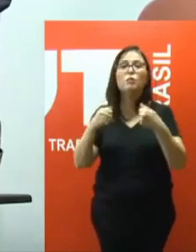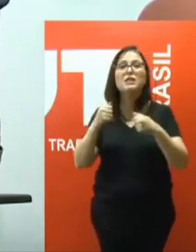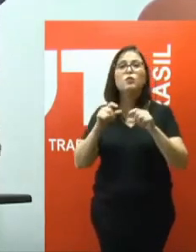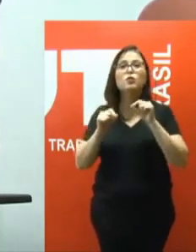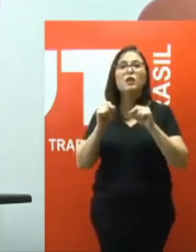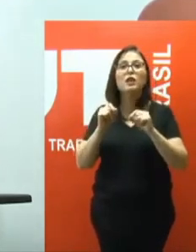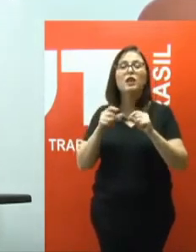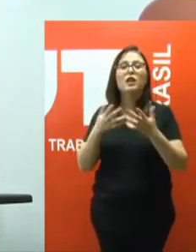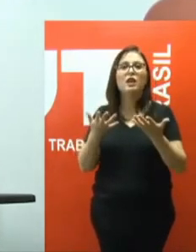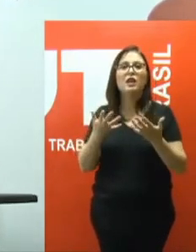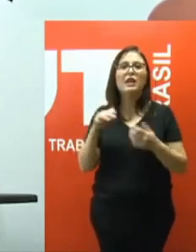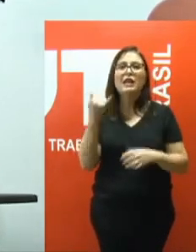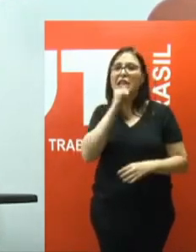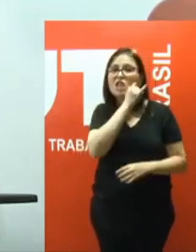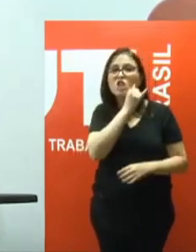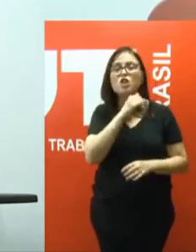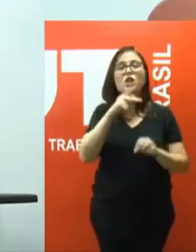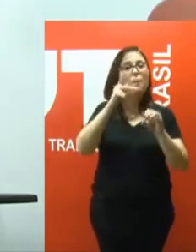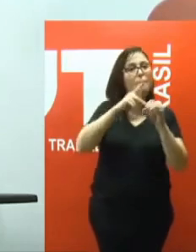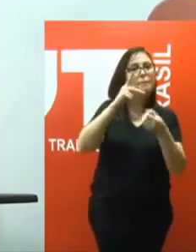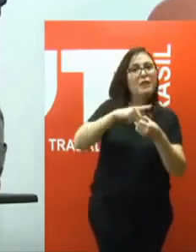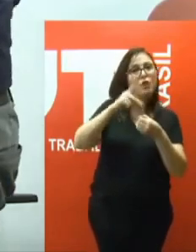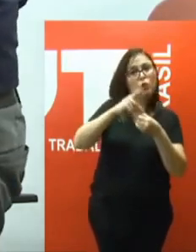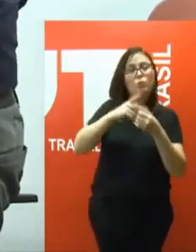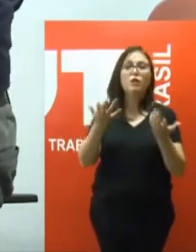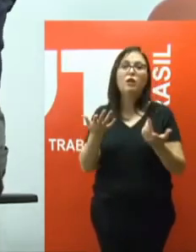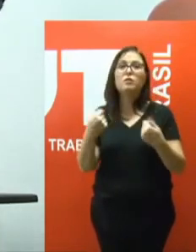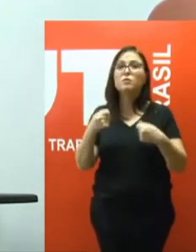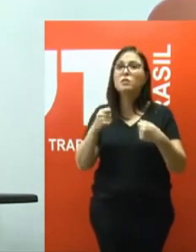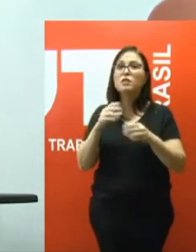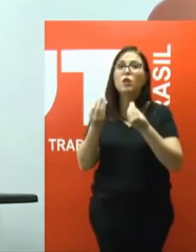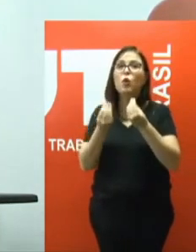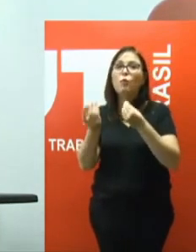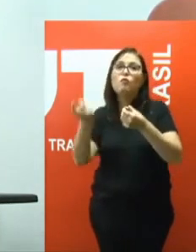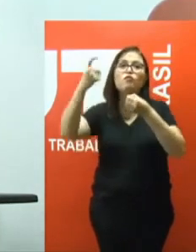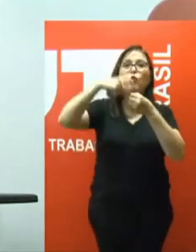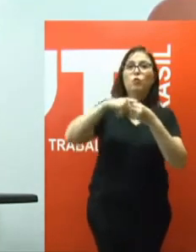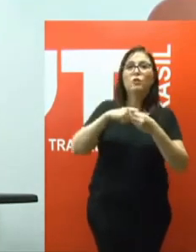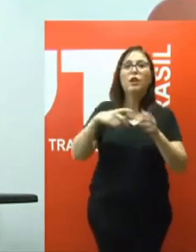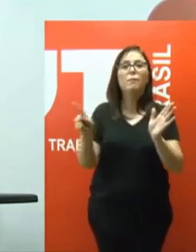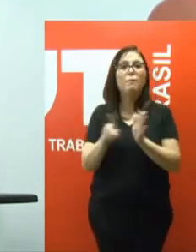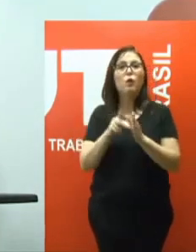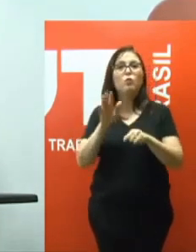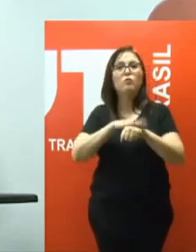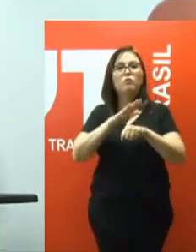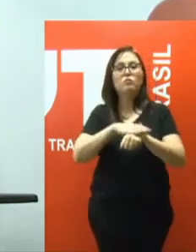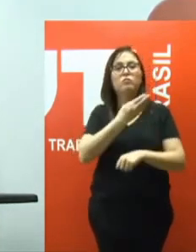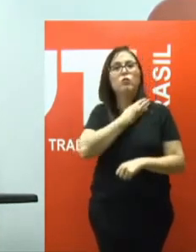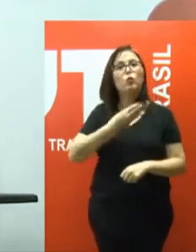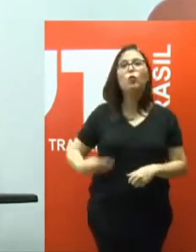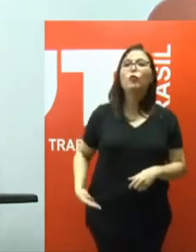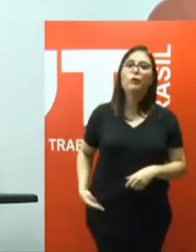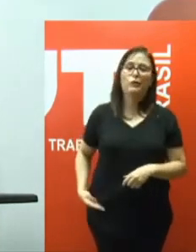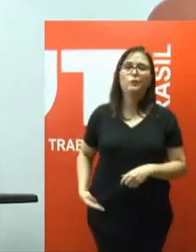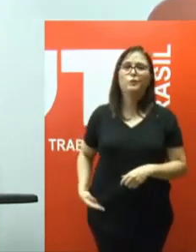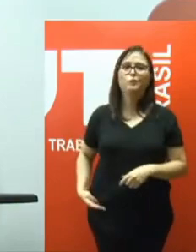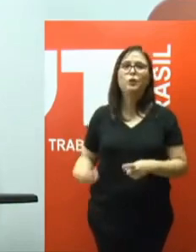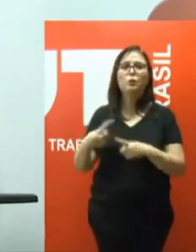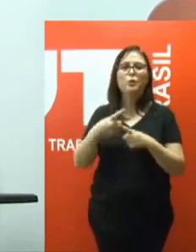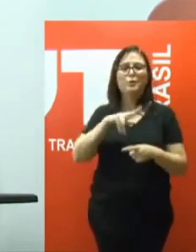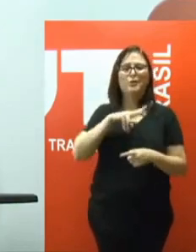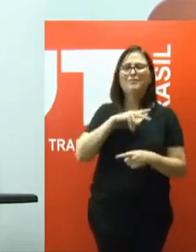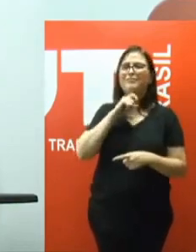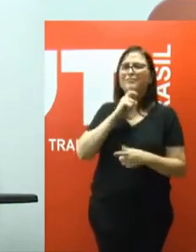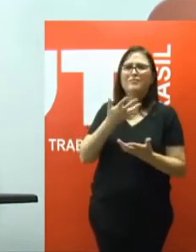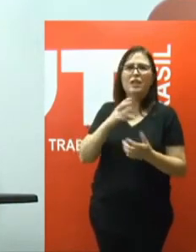privatizados, né? De energia, Petrobras, enfim. Vai ter que comprar o pau na sociedade, né? Para fazer isso. Então, o governo será, quer dizer, se ganhar é um